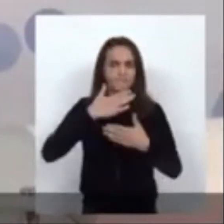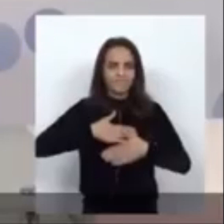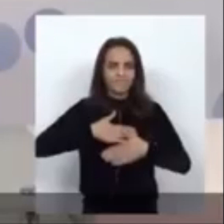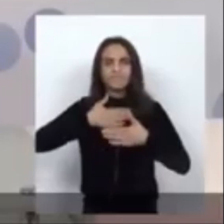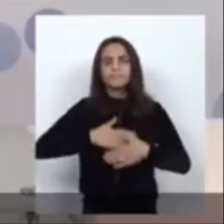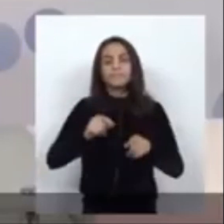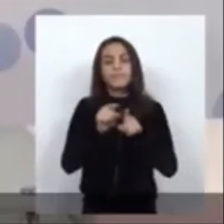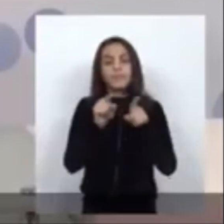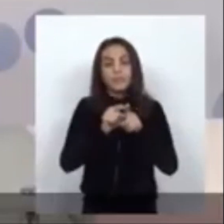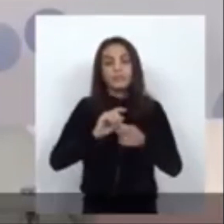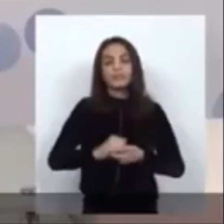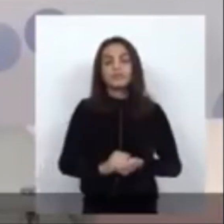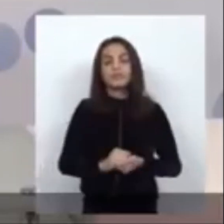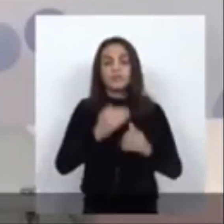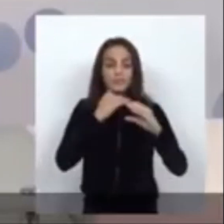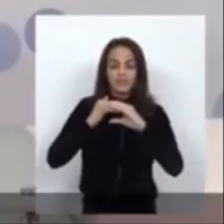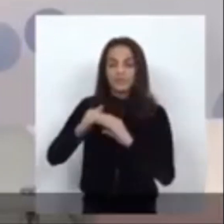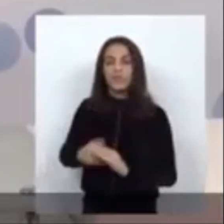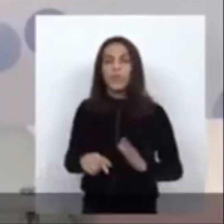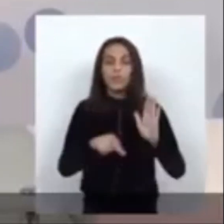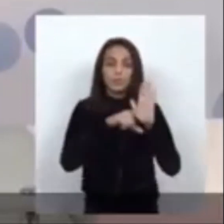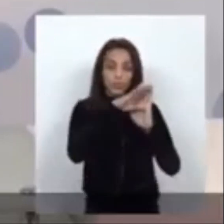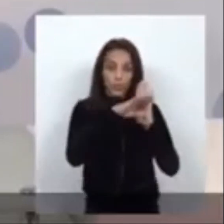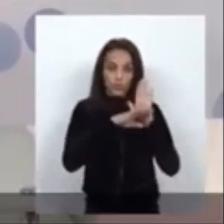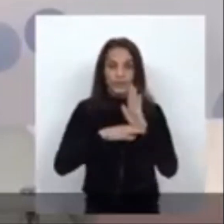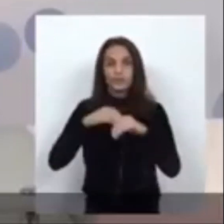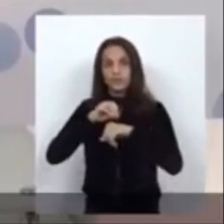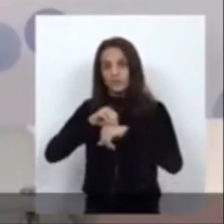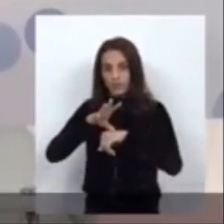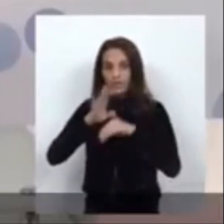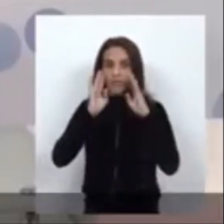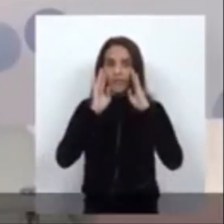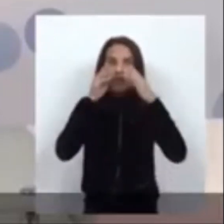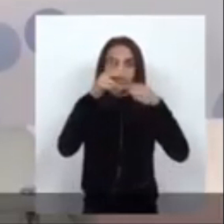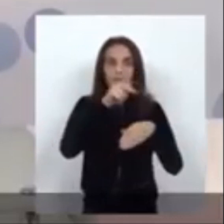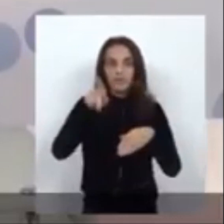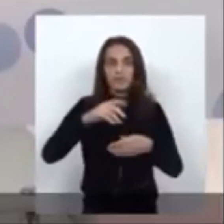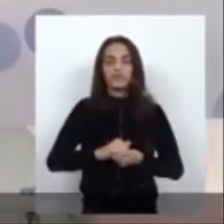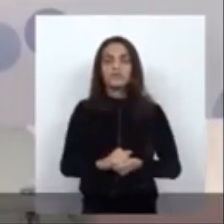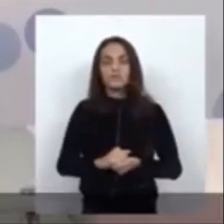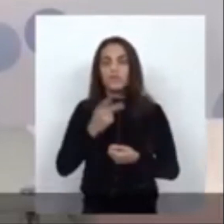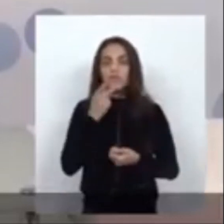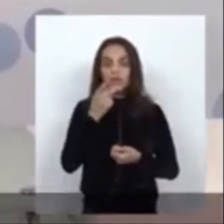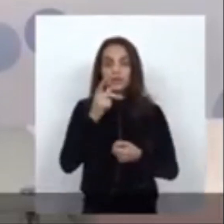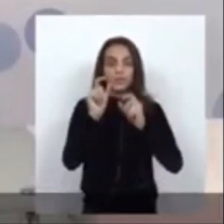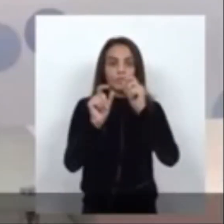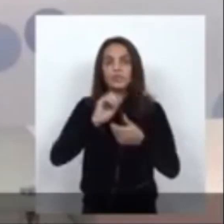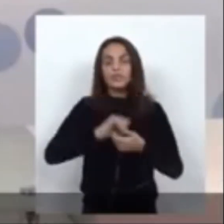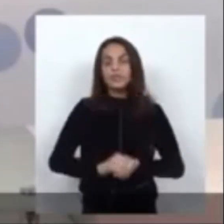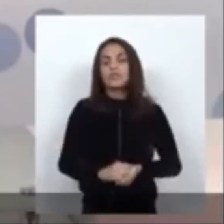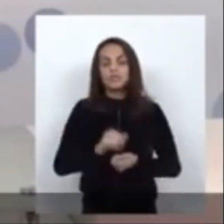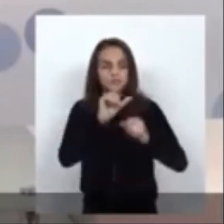Além disso, vai ser encaminhado também um documento orientador com um foco mais pedagógico, falando um pouquinho sobre a